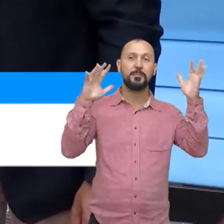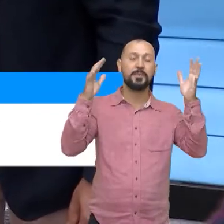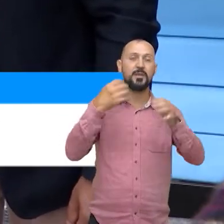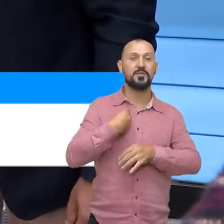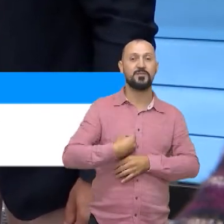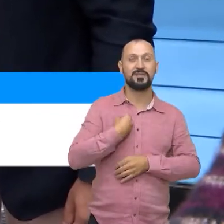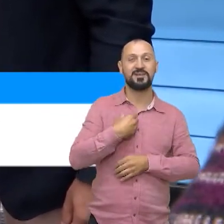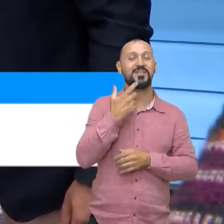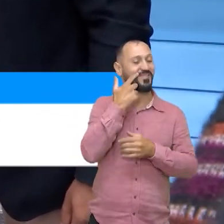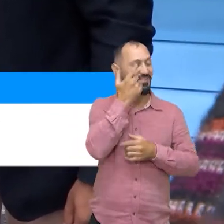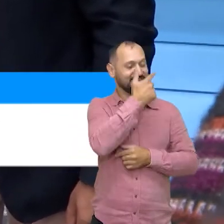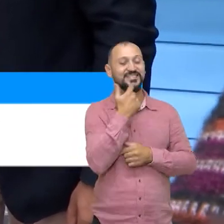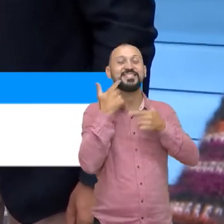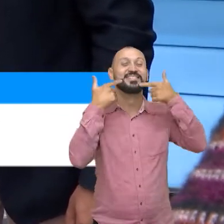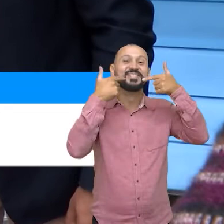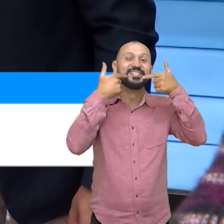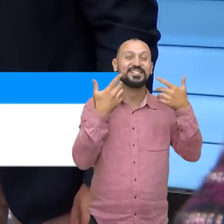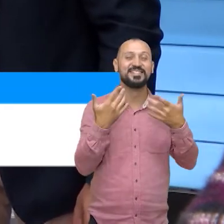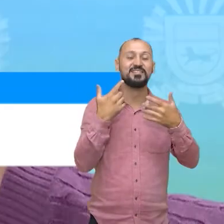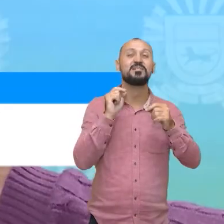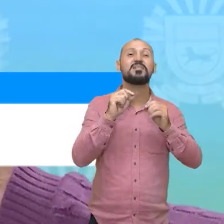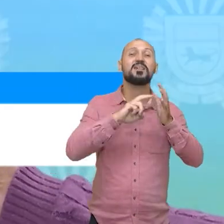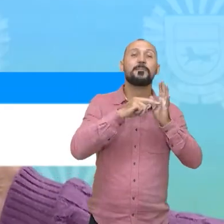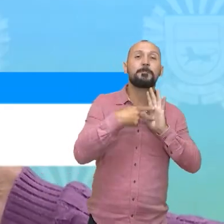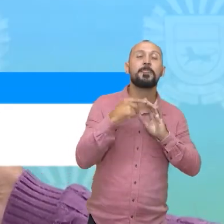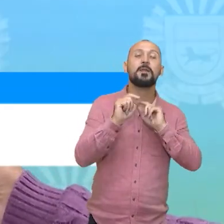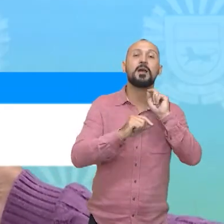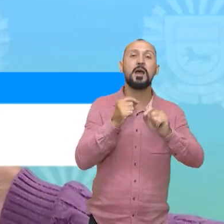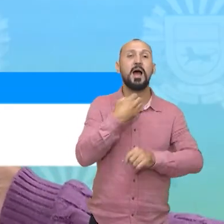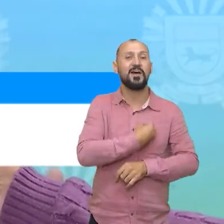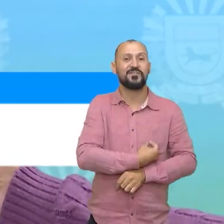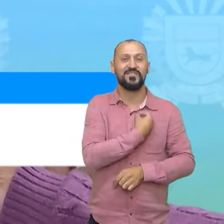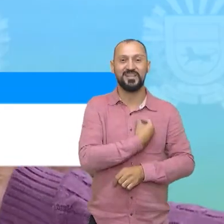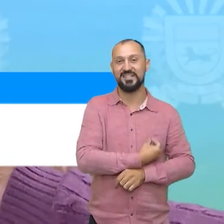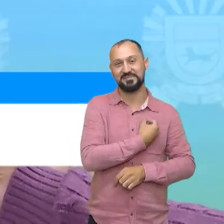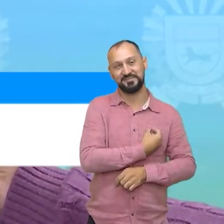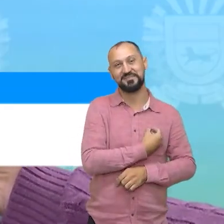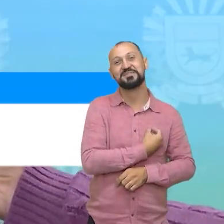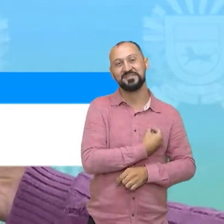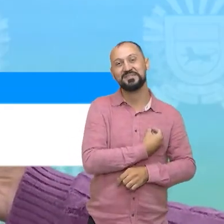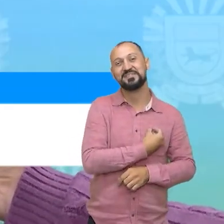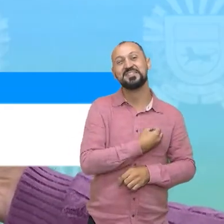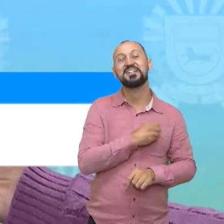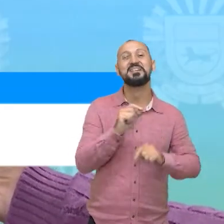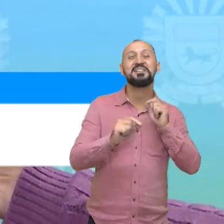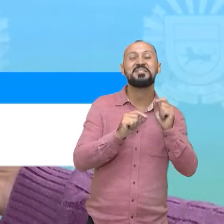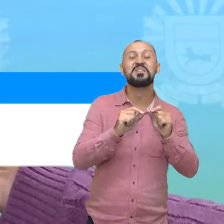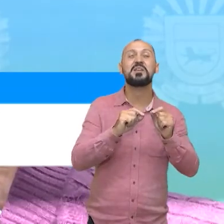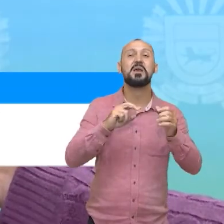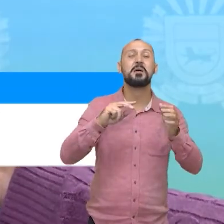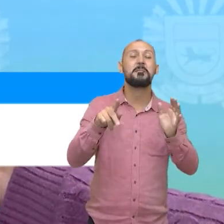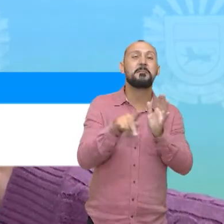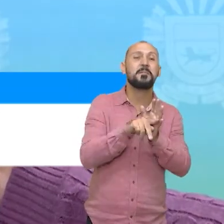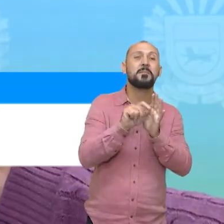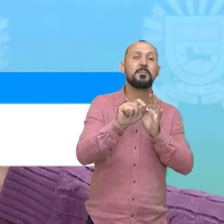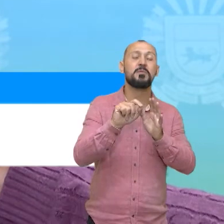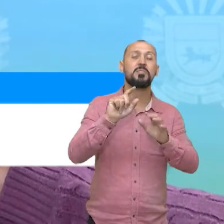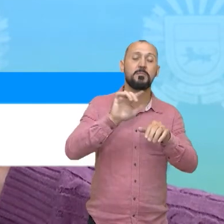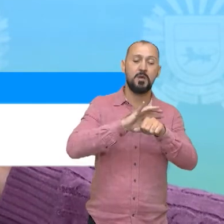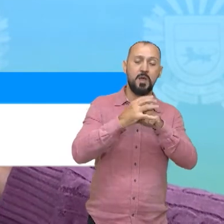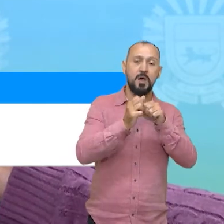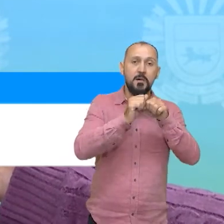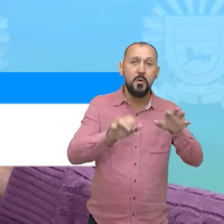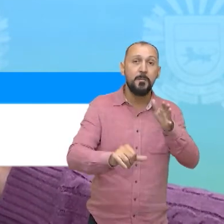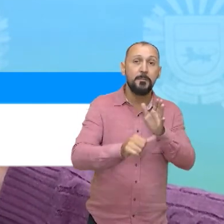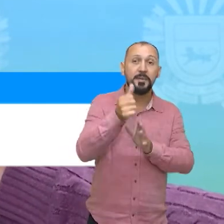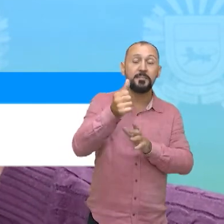celebração da vida. O tamanho do meu sorriso, né? Significa isso, a celebração da vida. Nada mais emblemático que